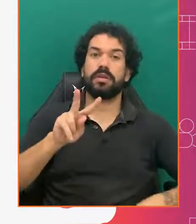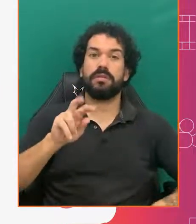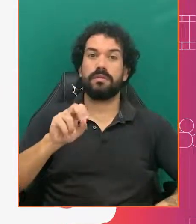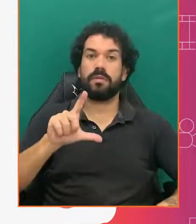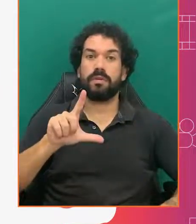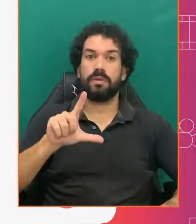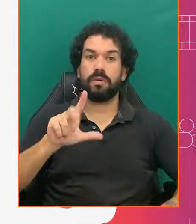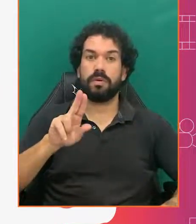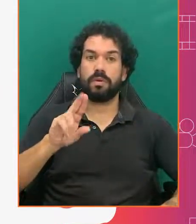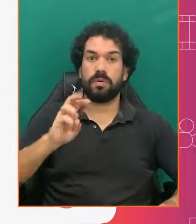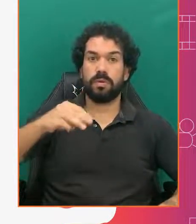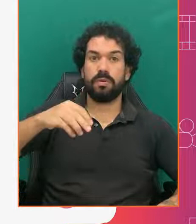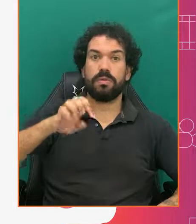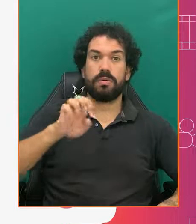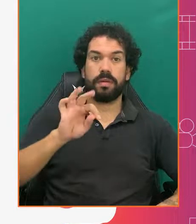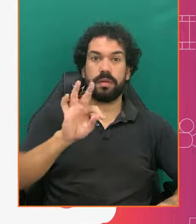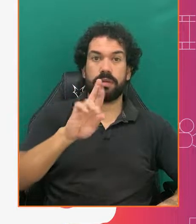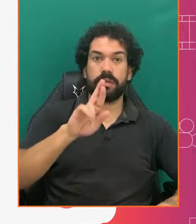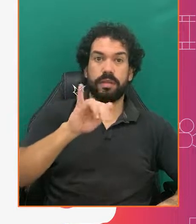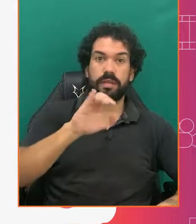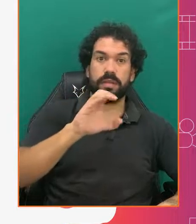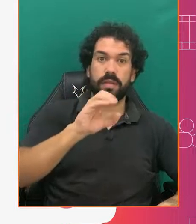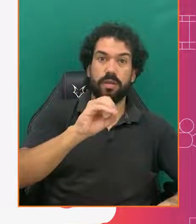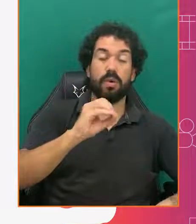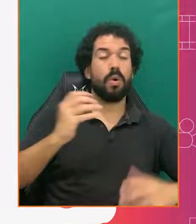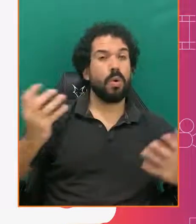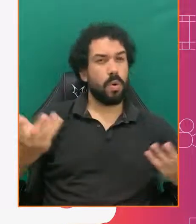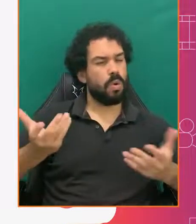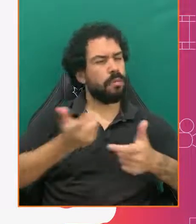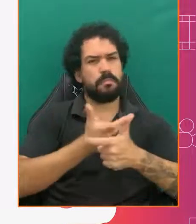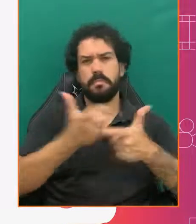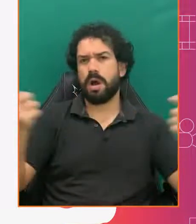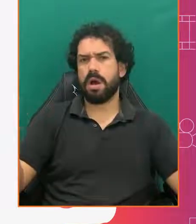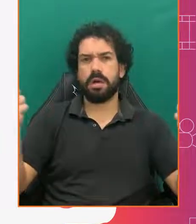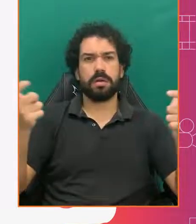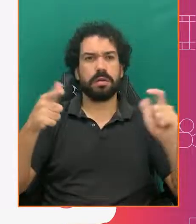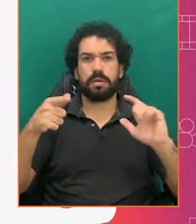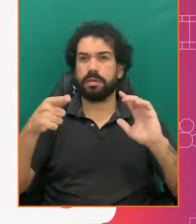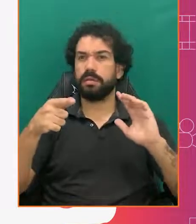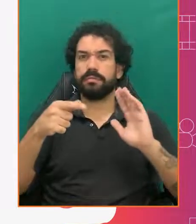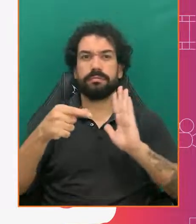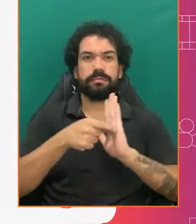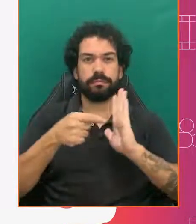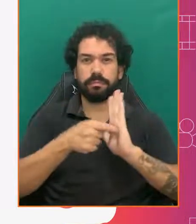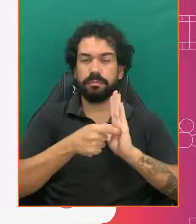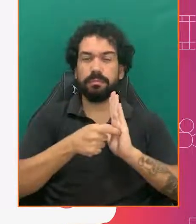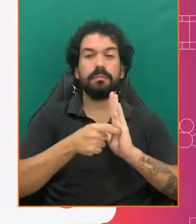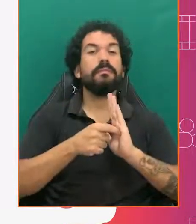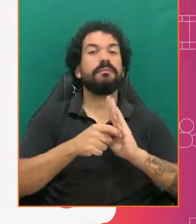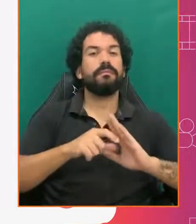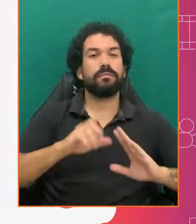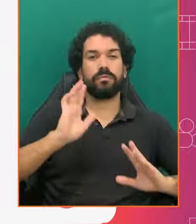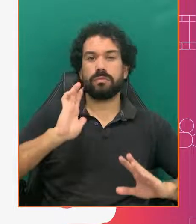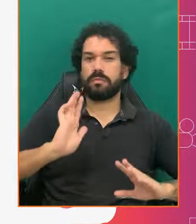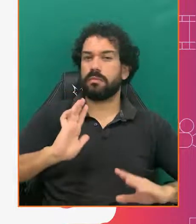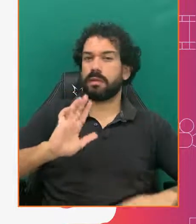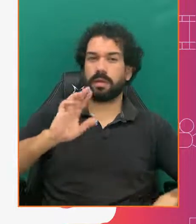desenho volumétrico. Hoje em dia, a maioria dos softwares faz esse trabalho para